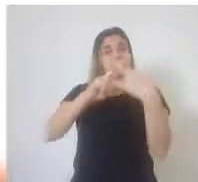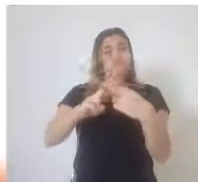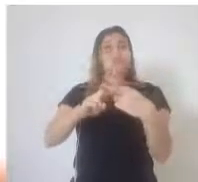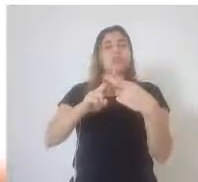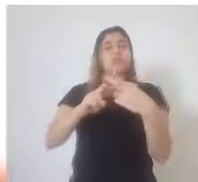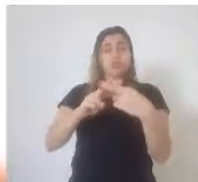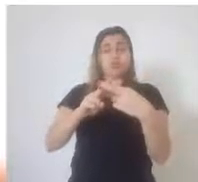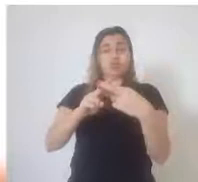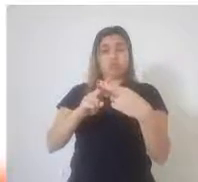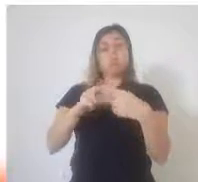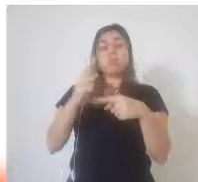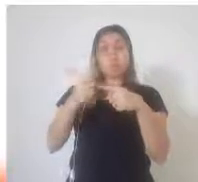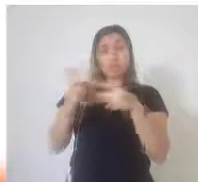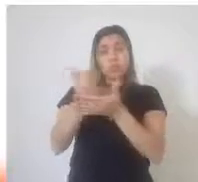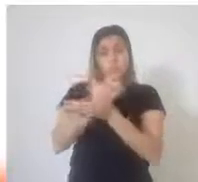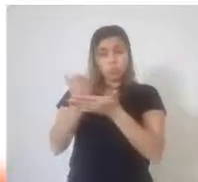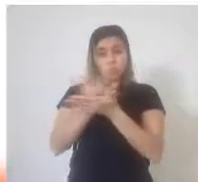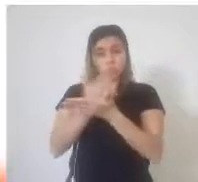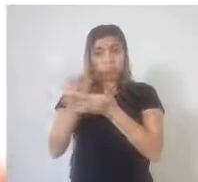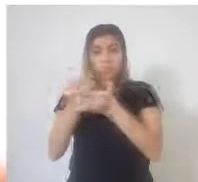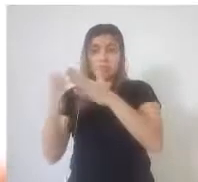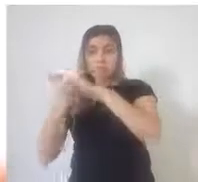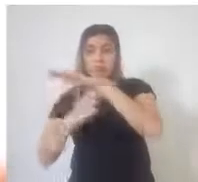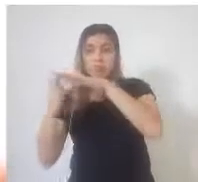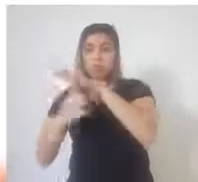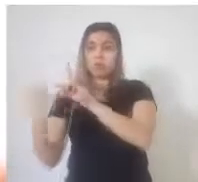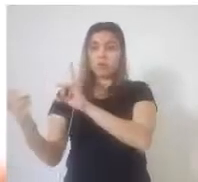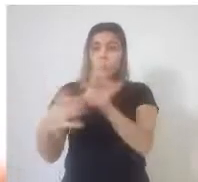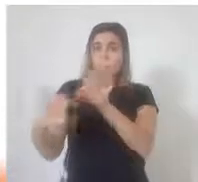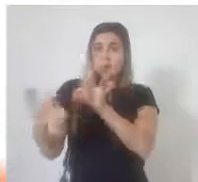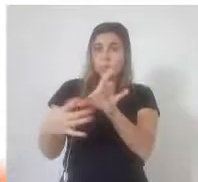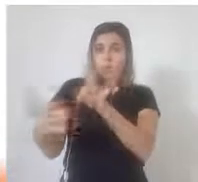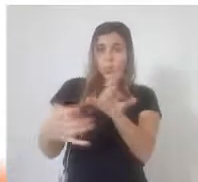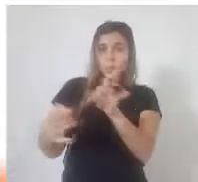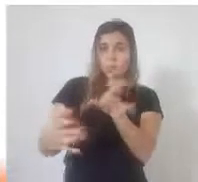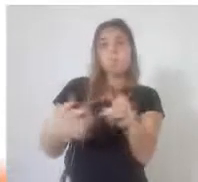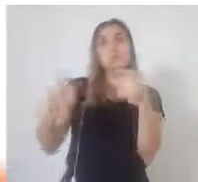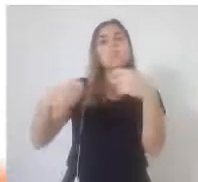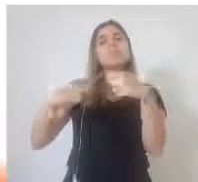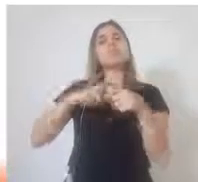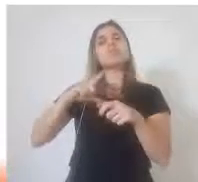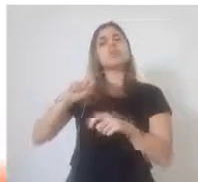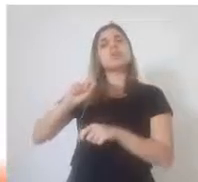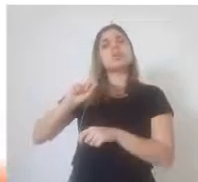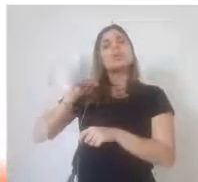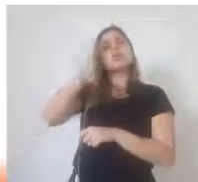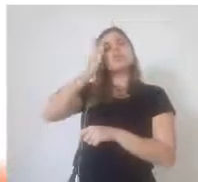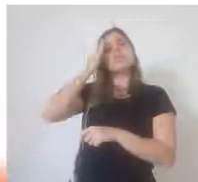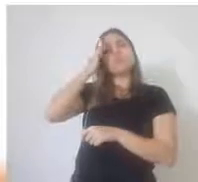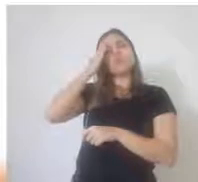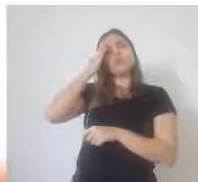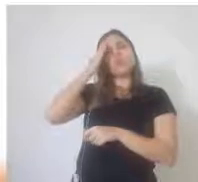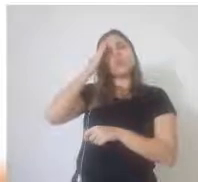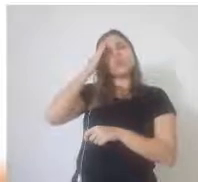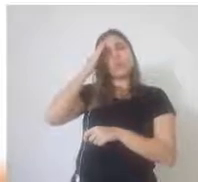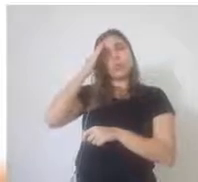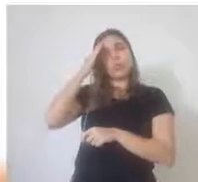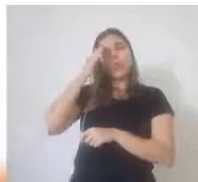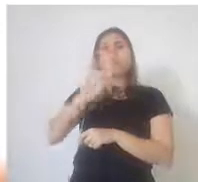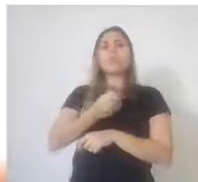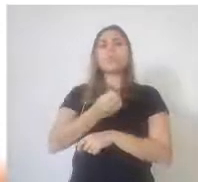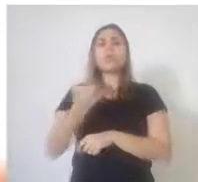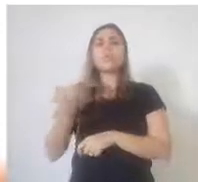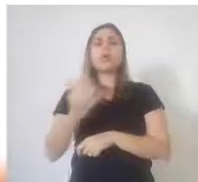vende, né? E, é esse consumo consciente que cabe a cada um de nós,